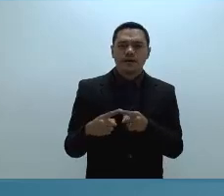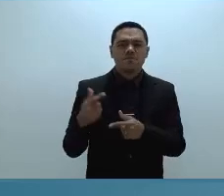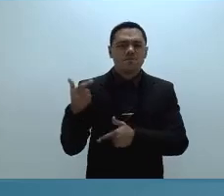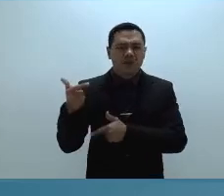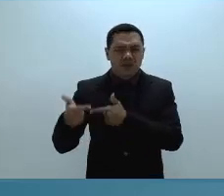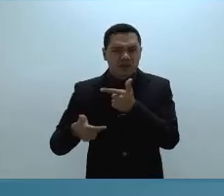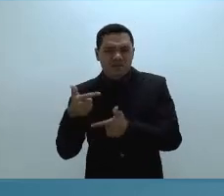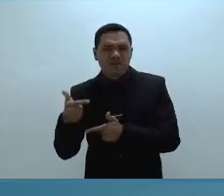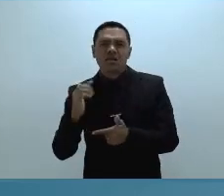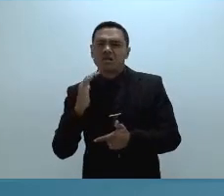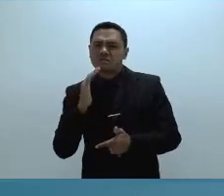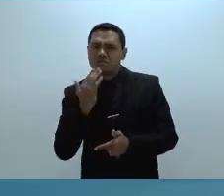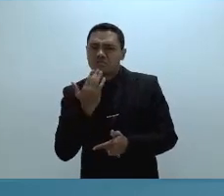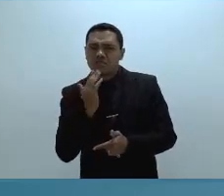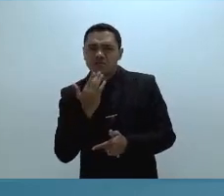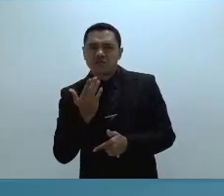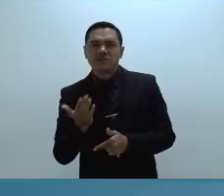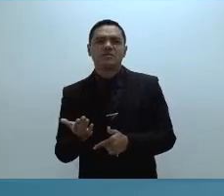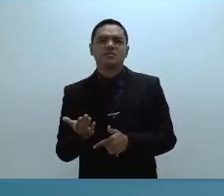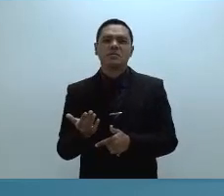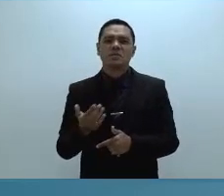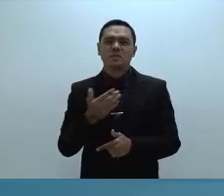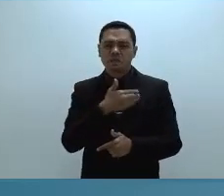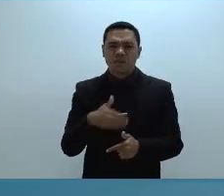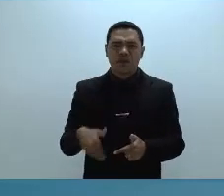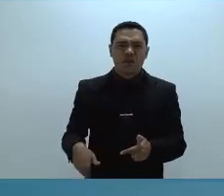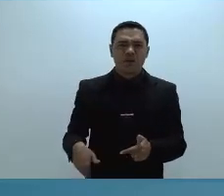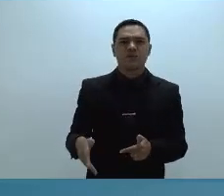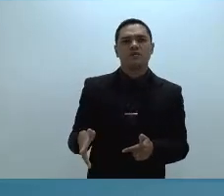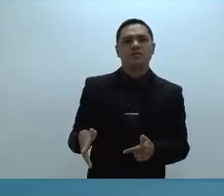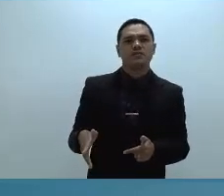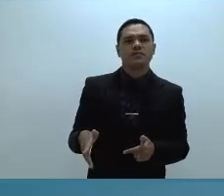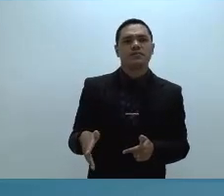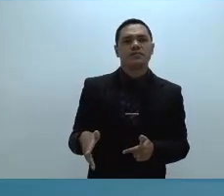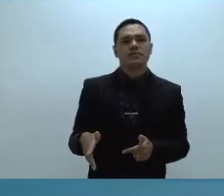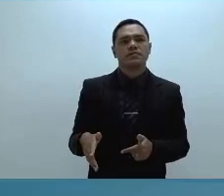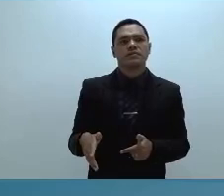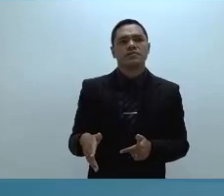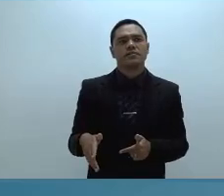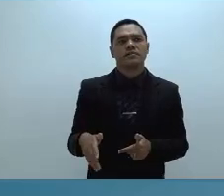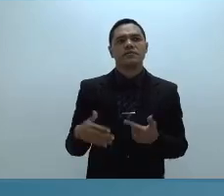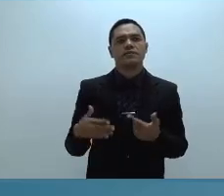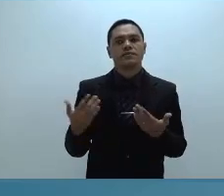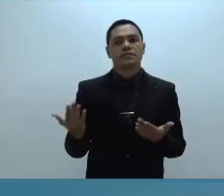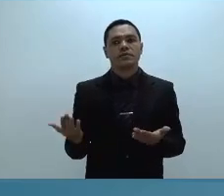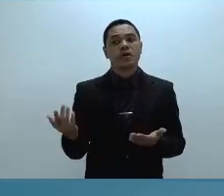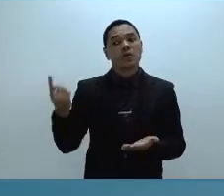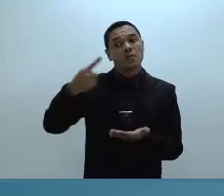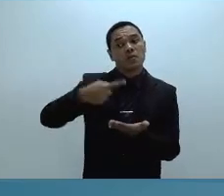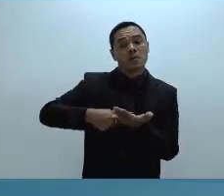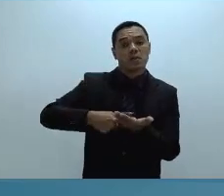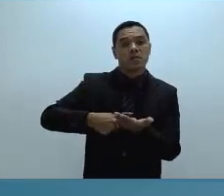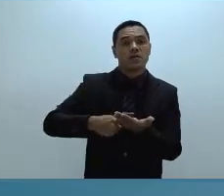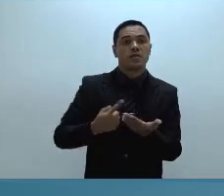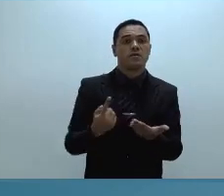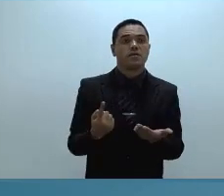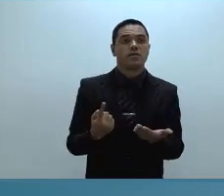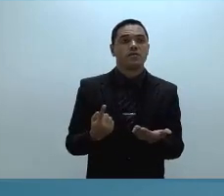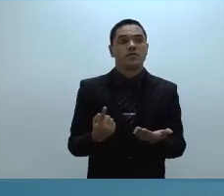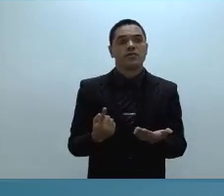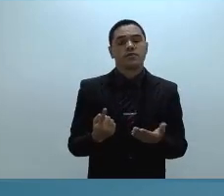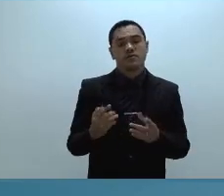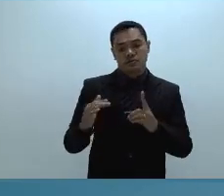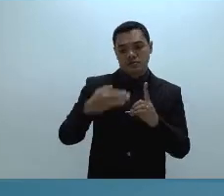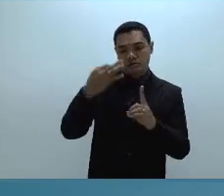falha, né, falha do serviço público, de acordo com o acordo do desembargador